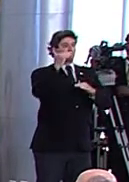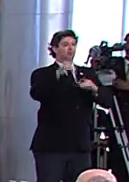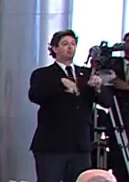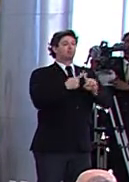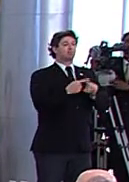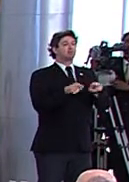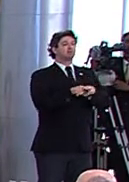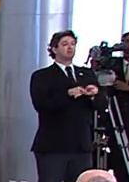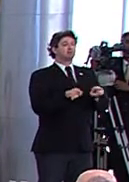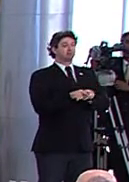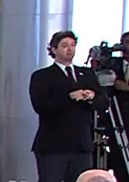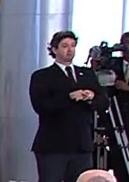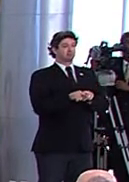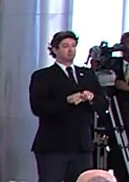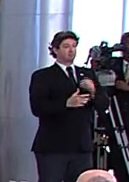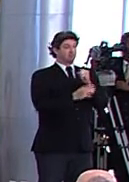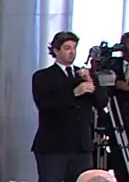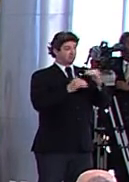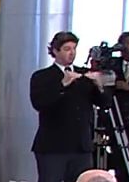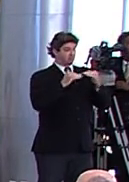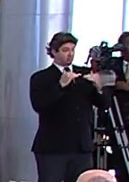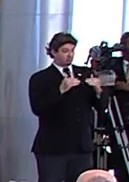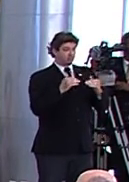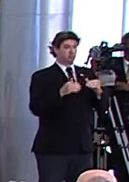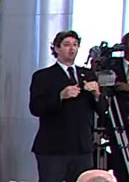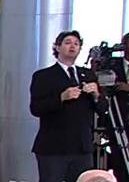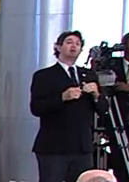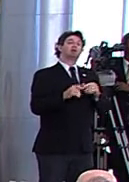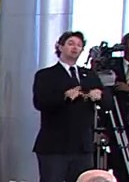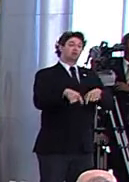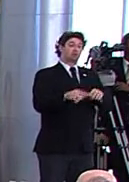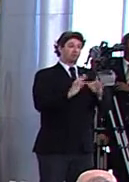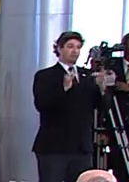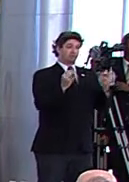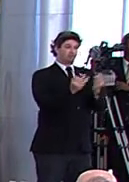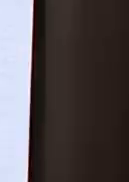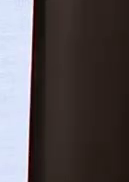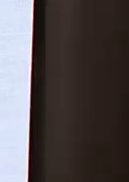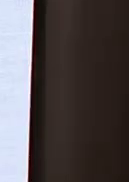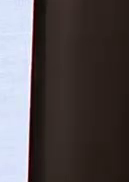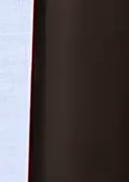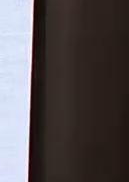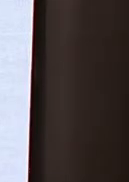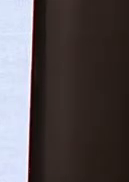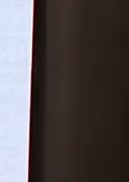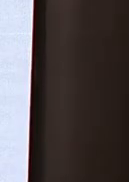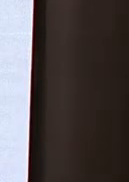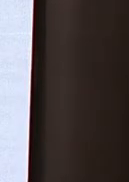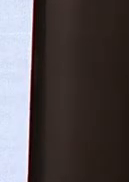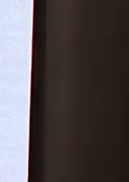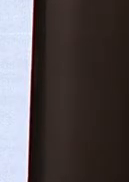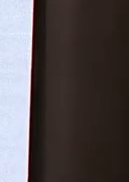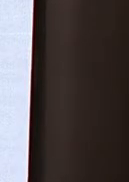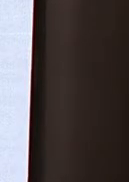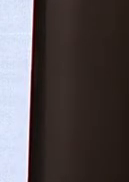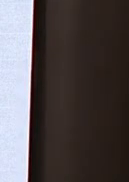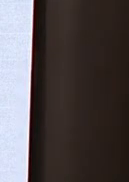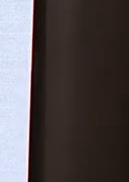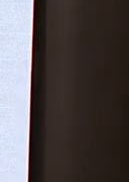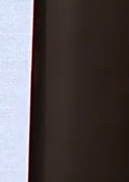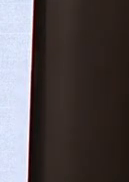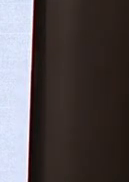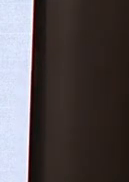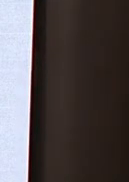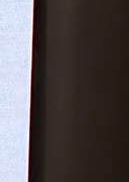ao incremento da sustentabilidade na produção da agricultura familiar e também a importância para